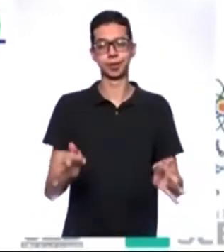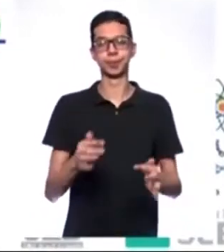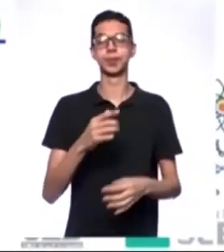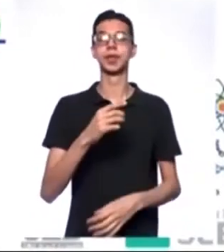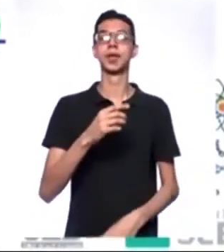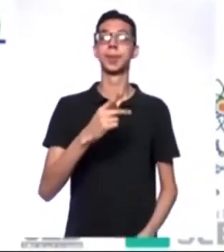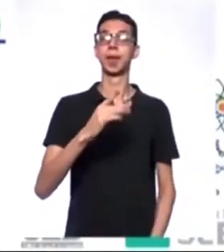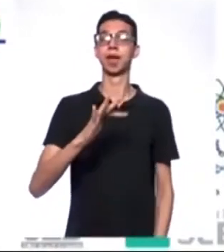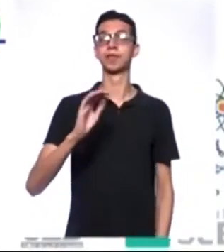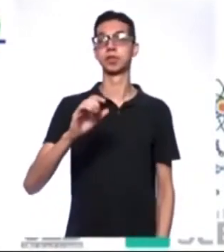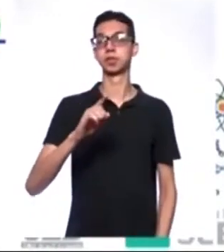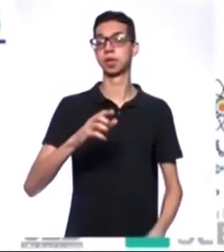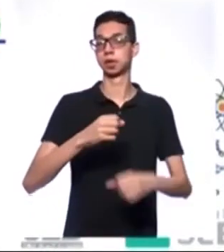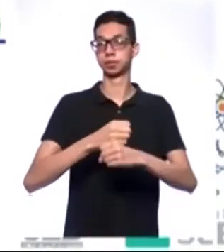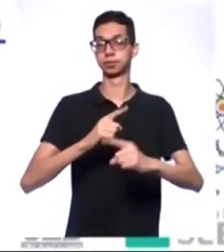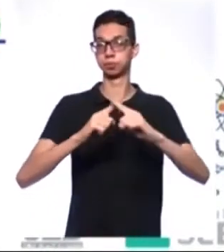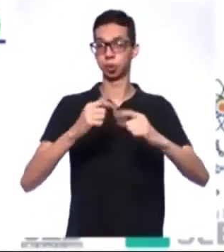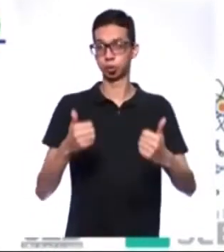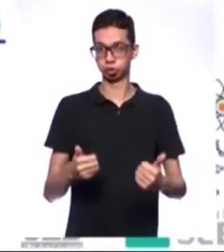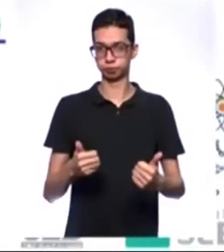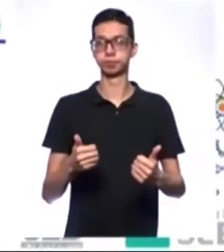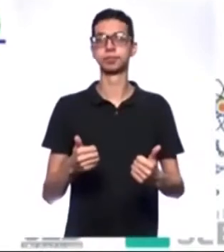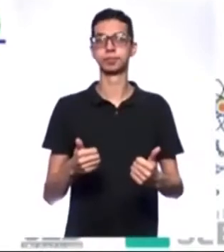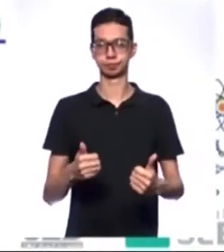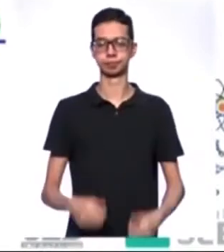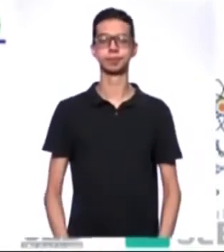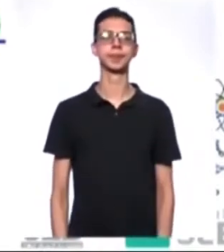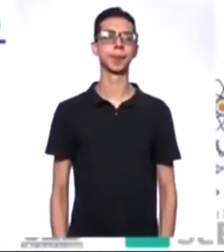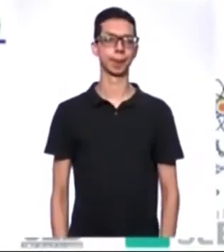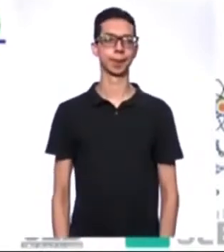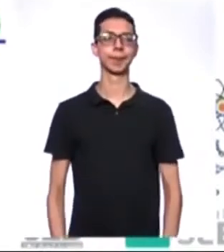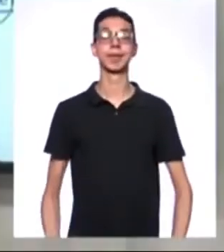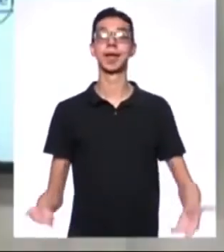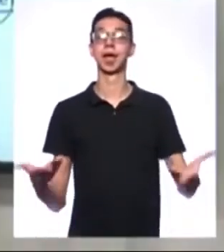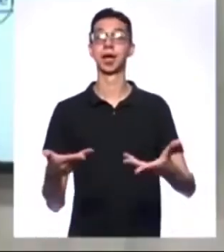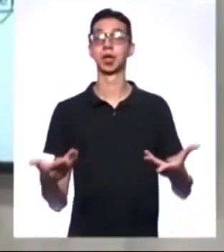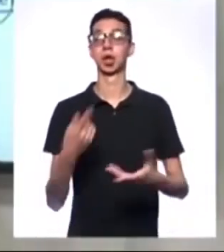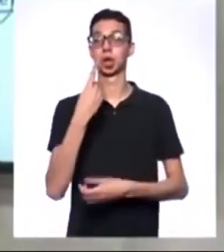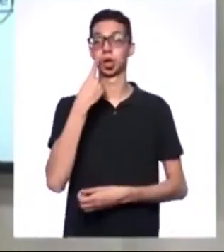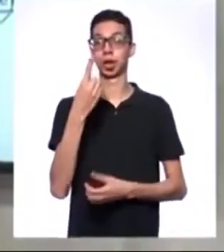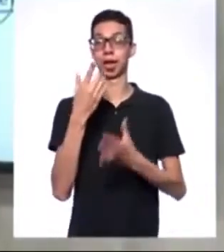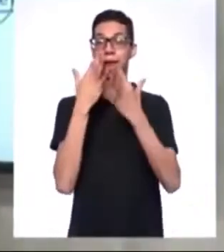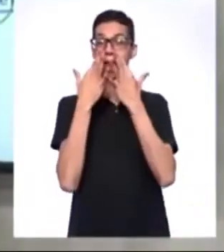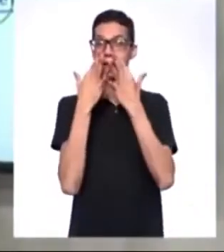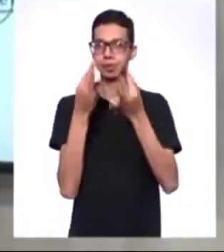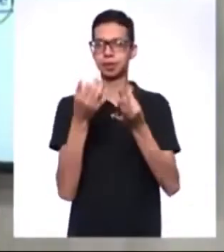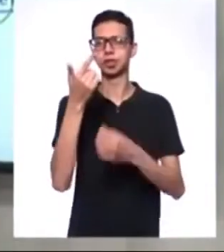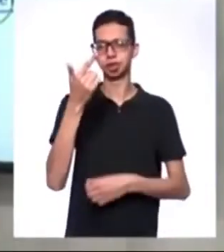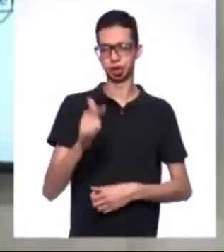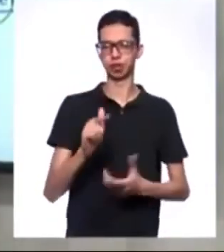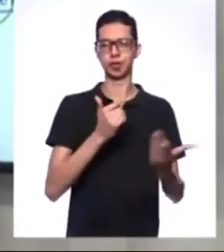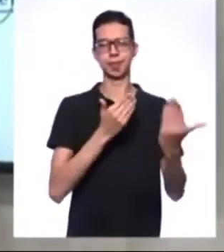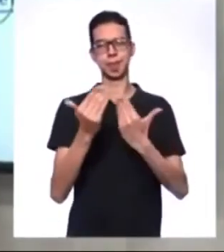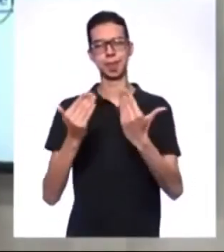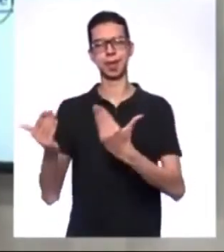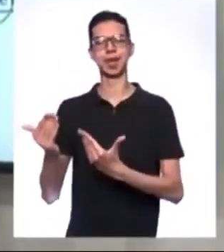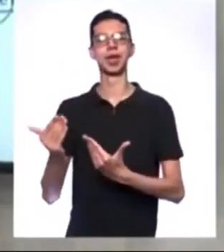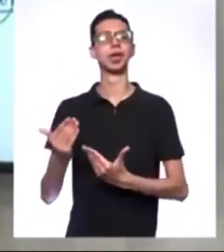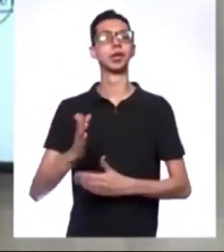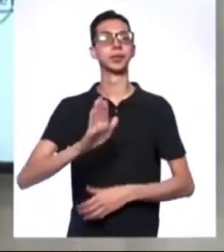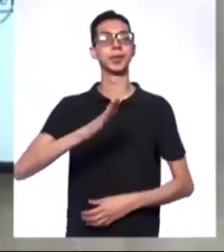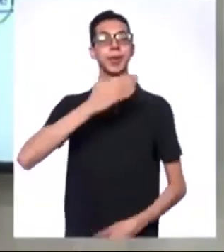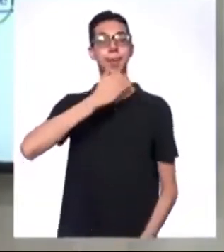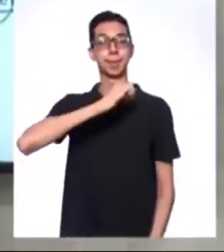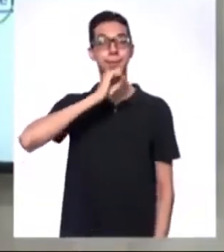princípio fundamental da contagem e Vem Comigo pouco a vamo vamo só discutir isso mais um pouquinho galera